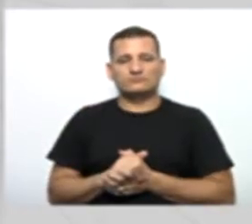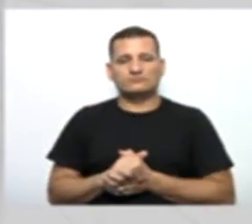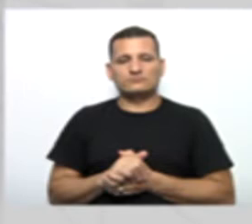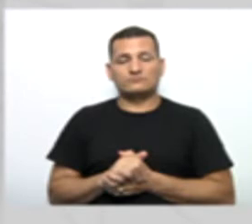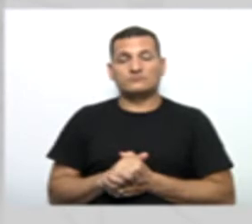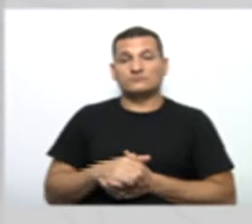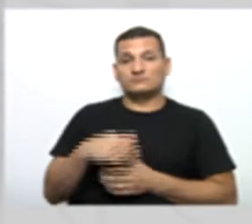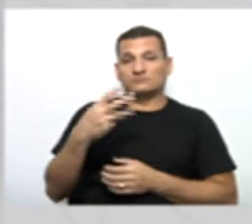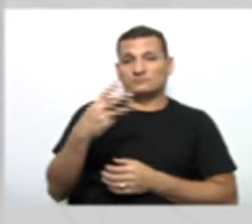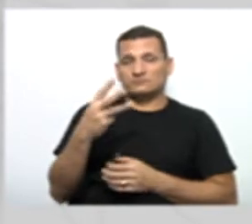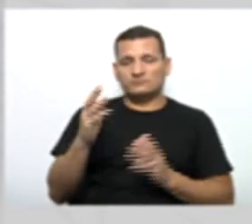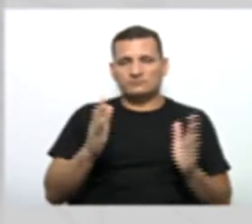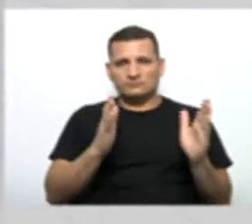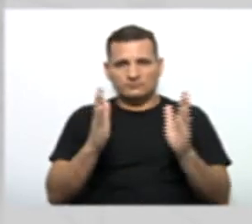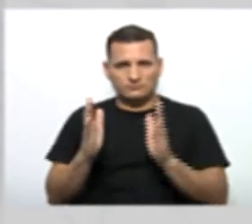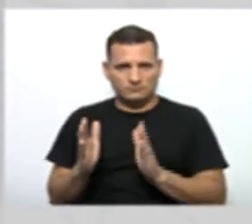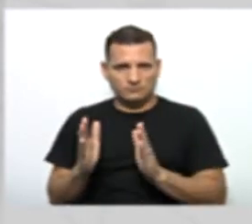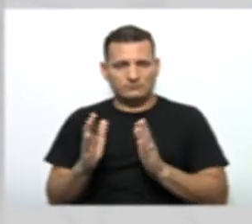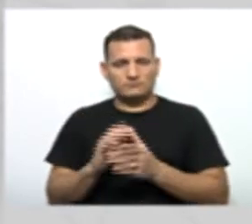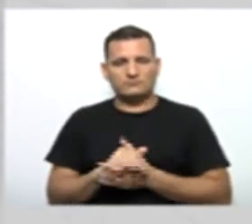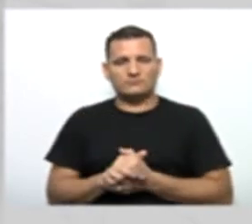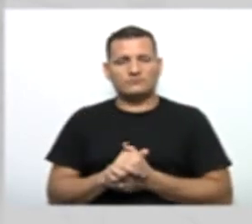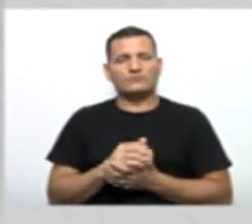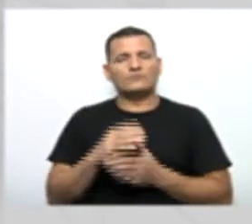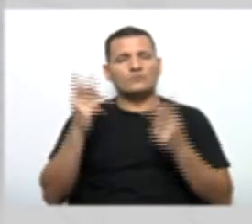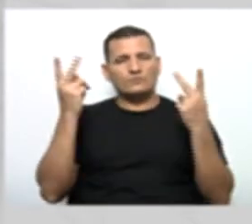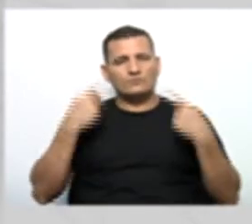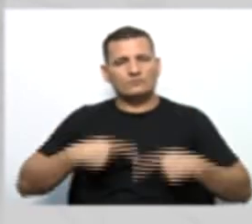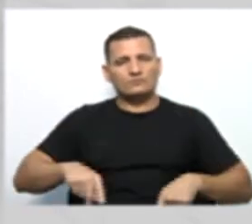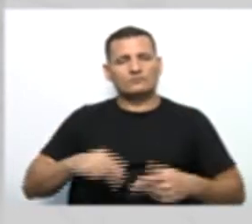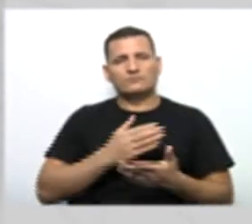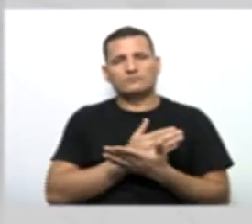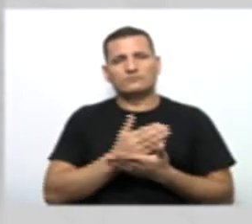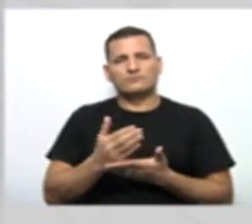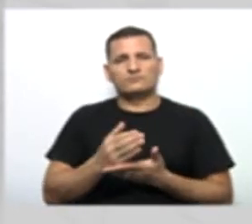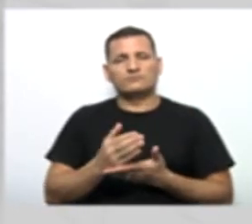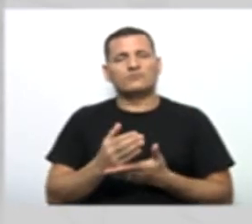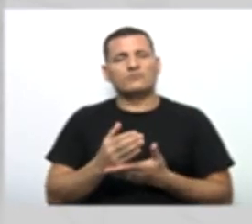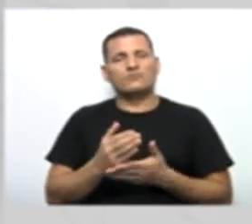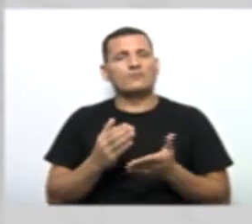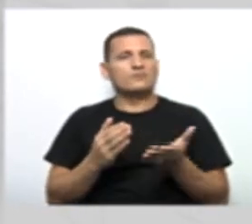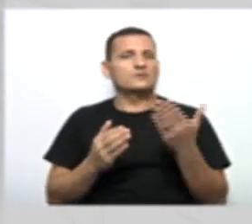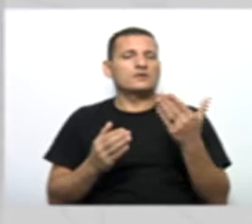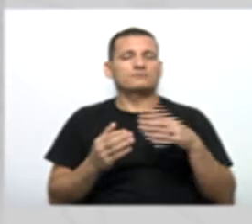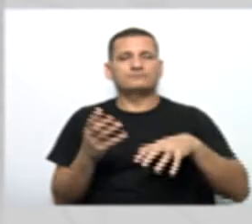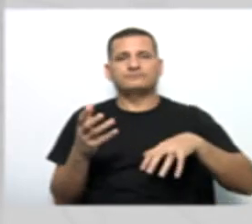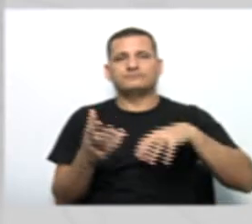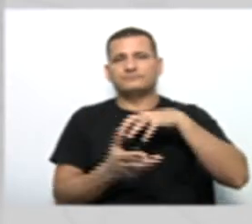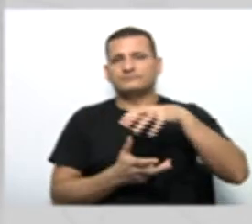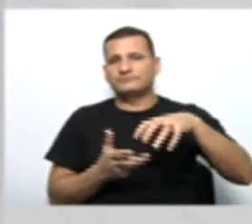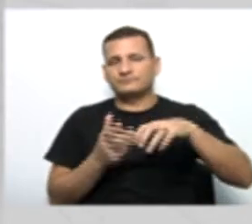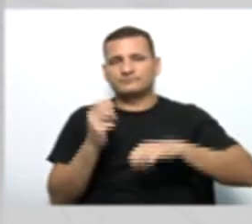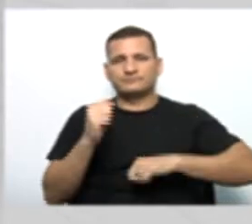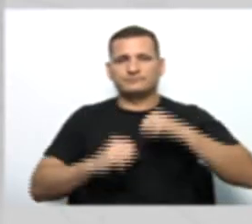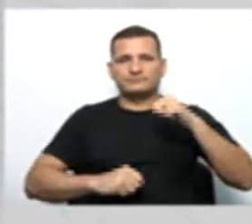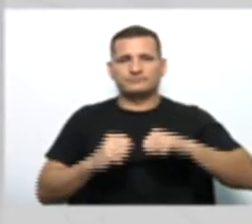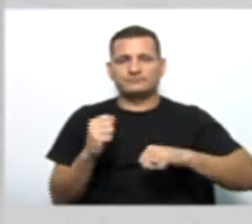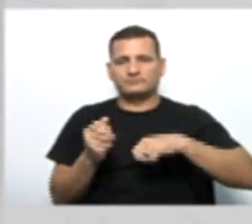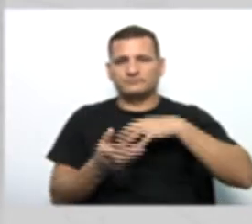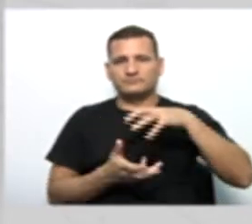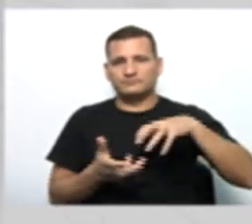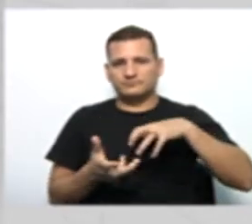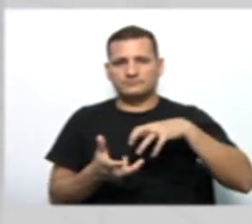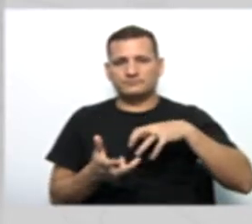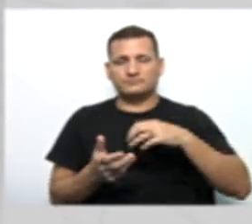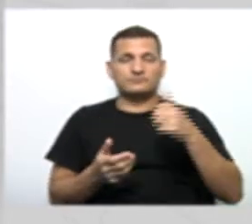Nesse terceiro estágio, ele começou na Revolução Industrial. Ou seja, o primeiro